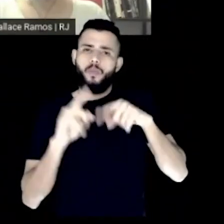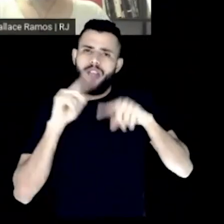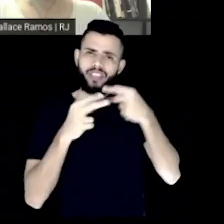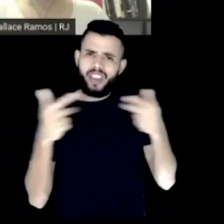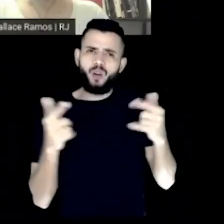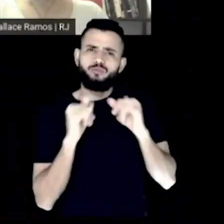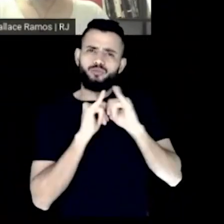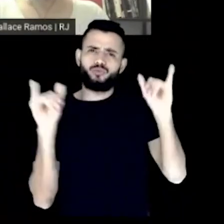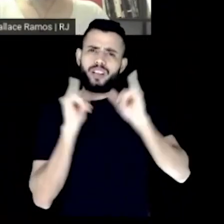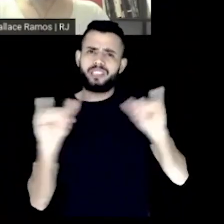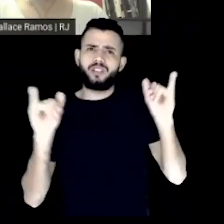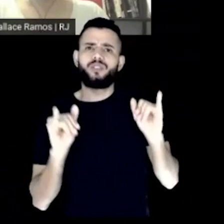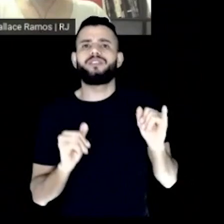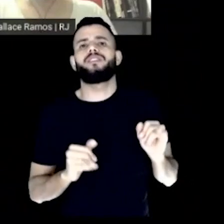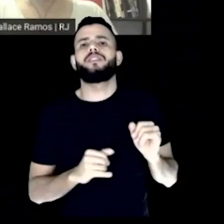material de divulgação...